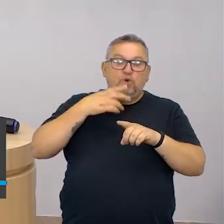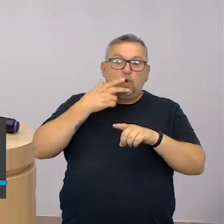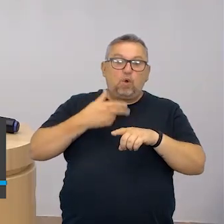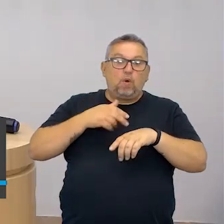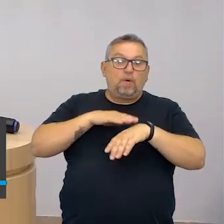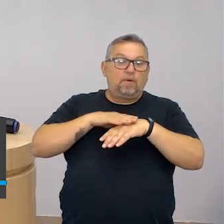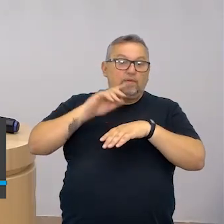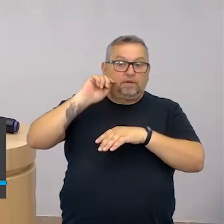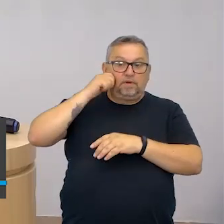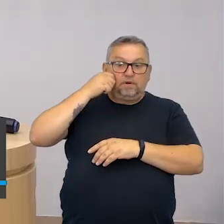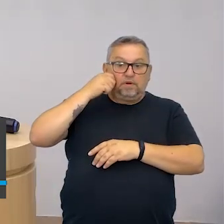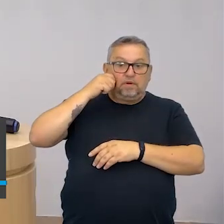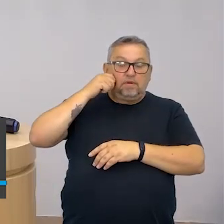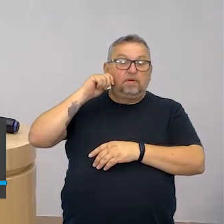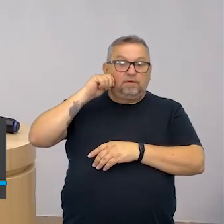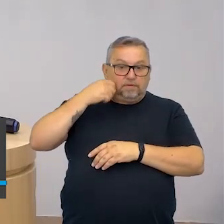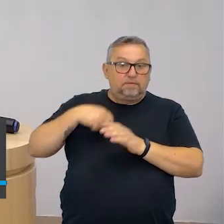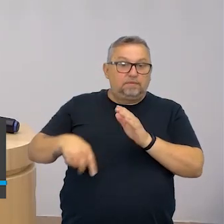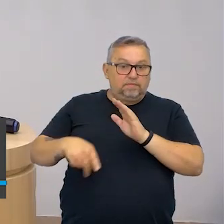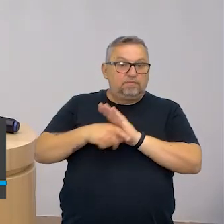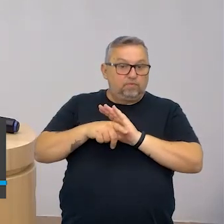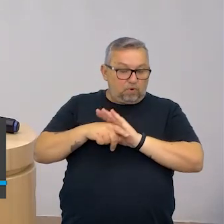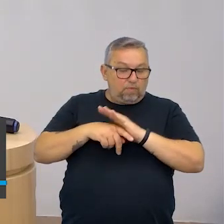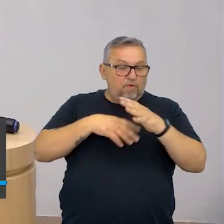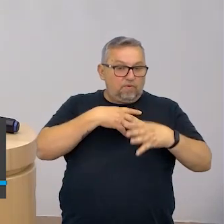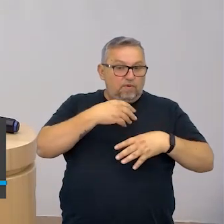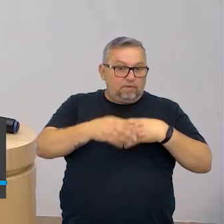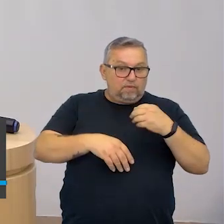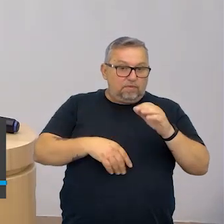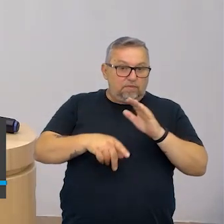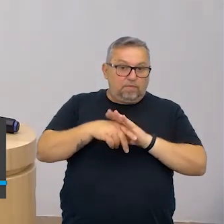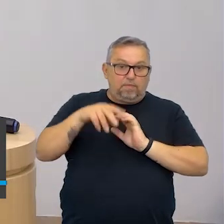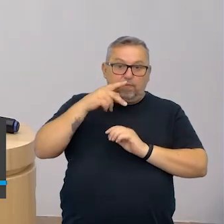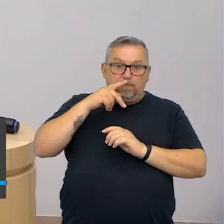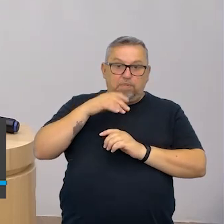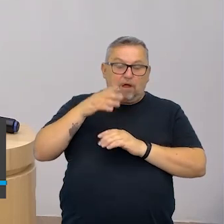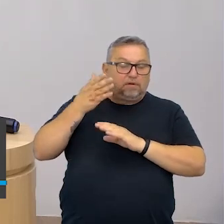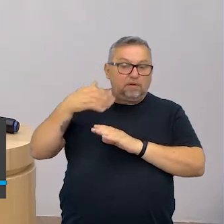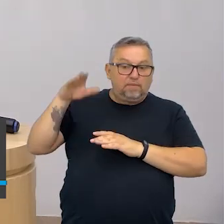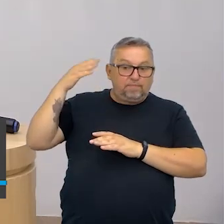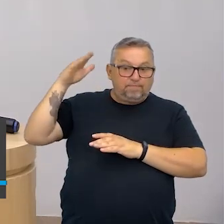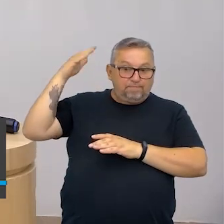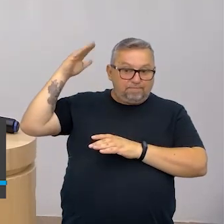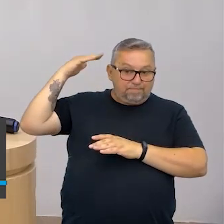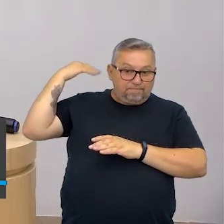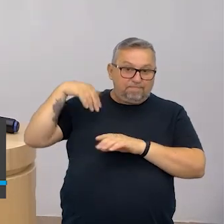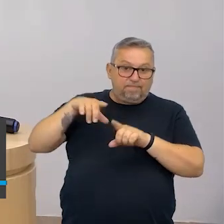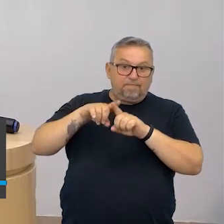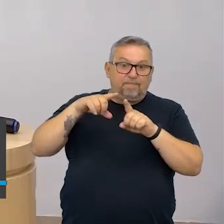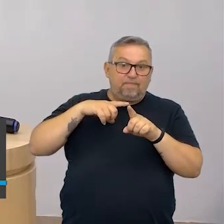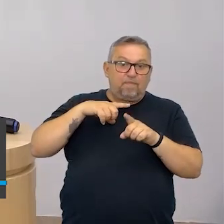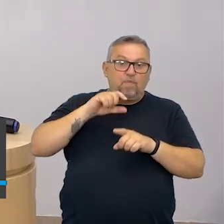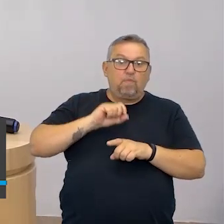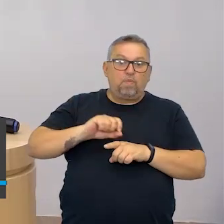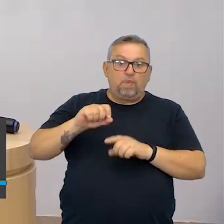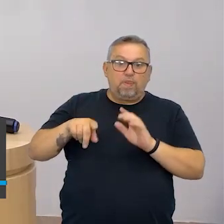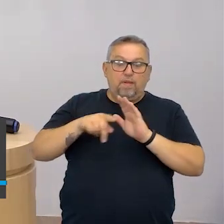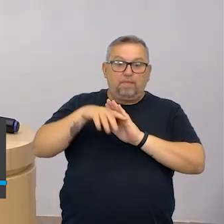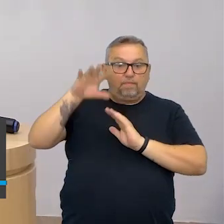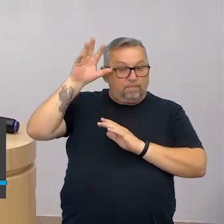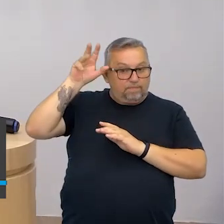né, ele é um descendente de pais ou antepassados que são provenientes do